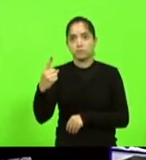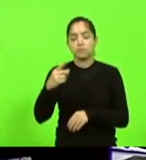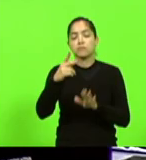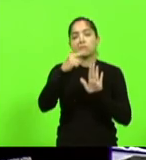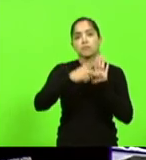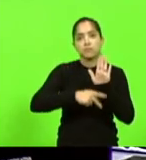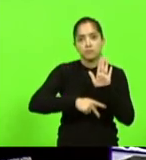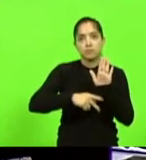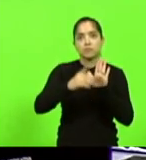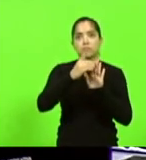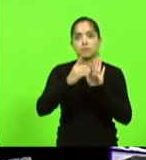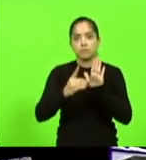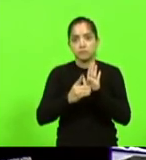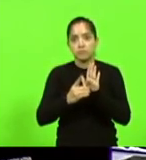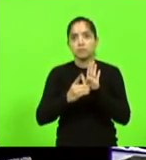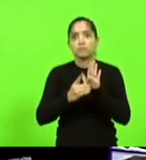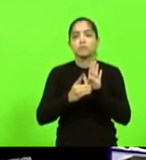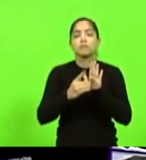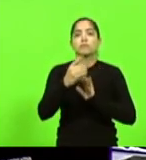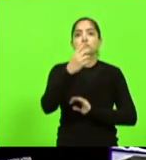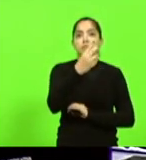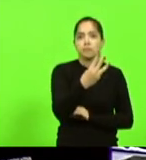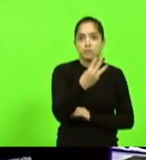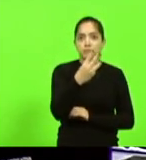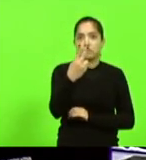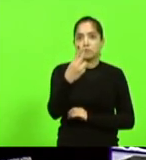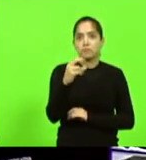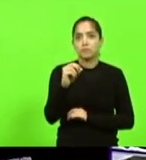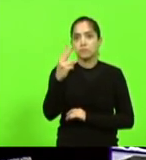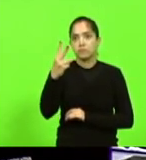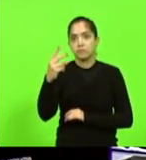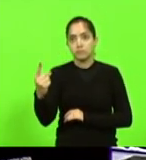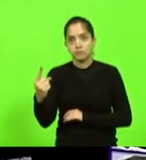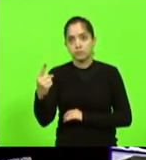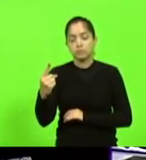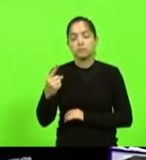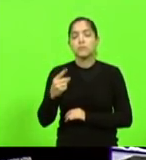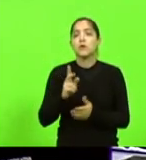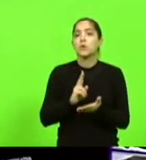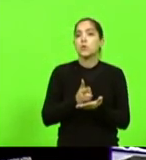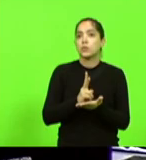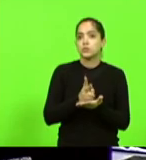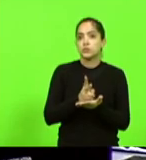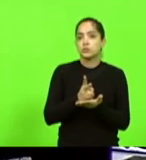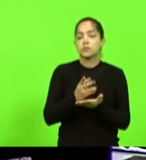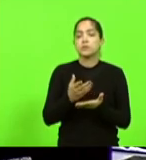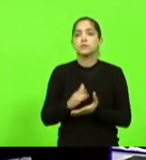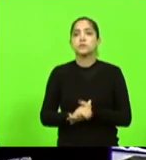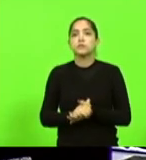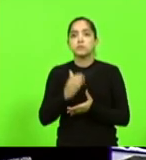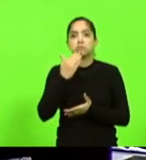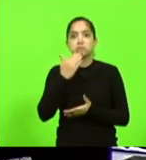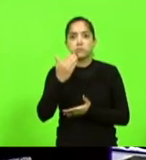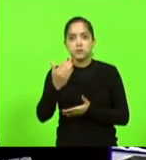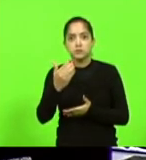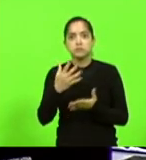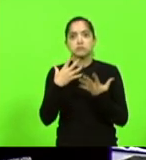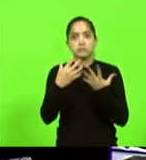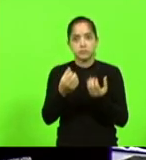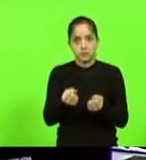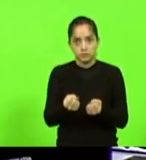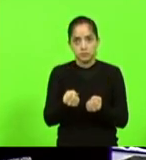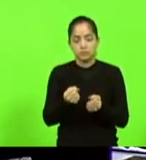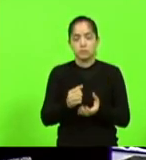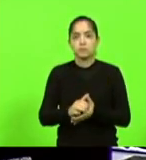de decreto legislativo número 3/2021. Dando continuidade à ordem do dia, o senhor presidente deferiu os requerimentos